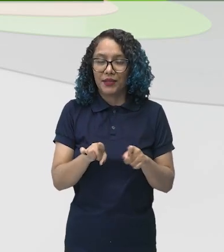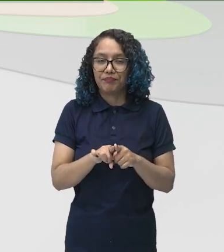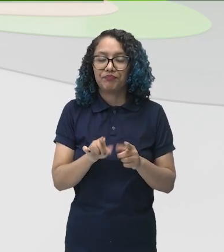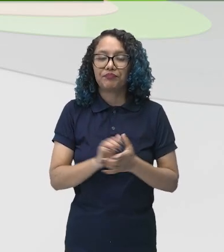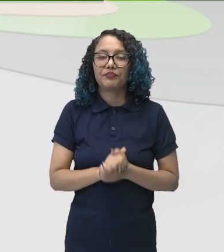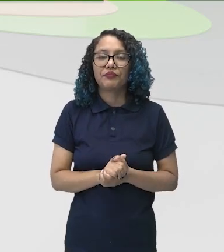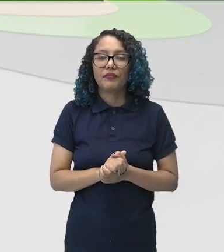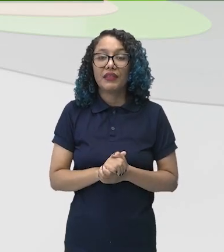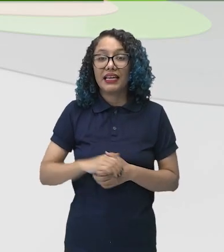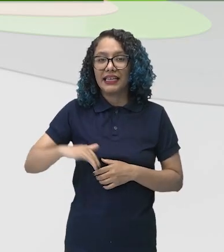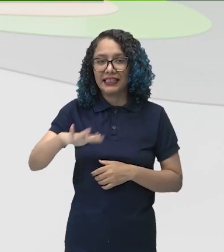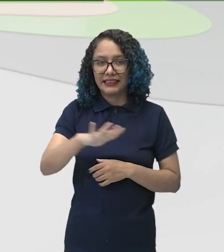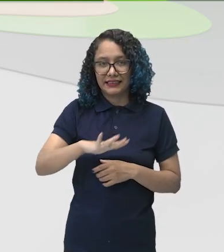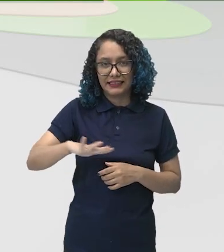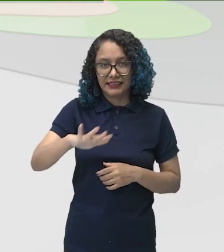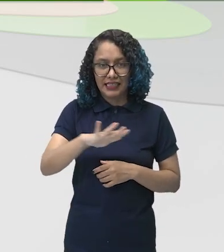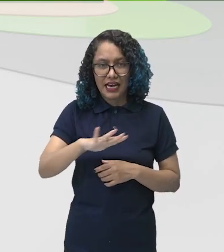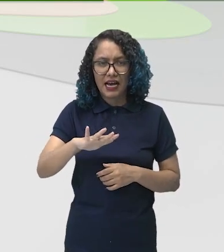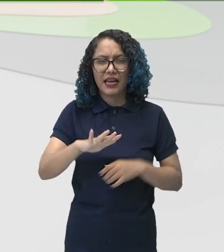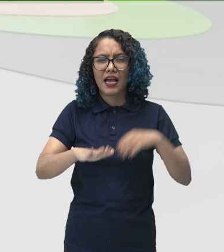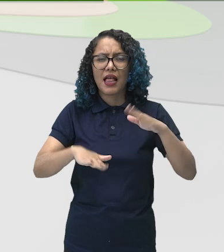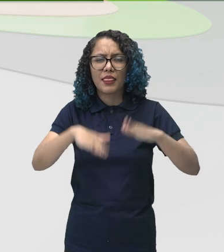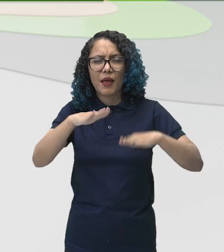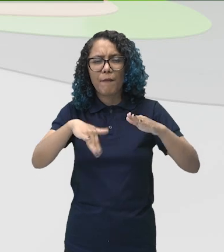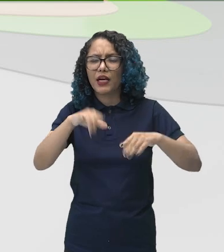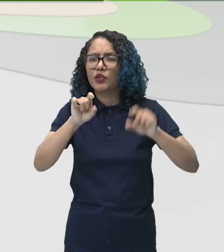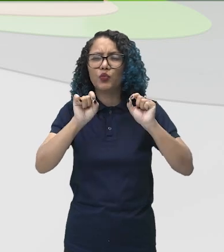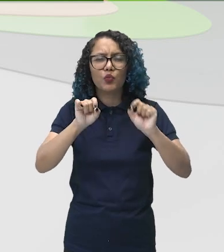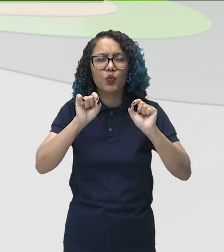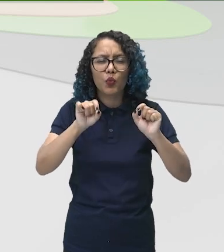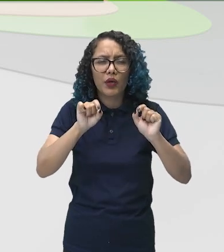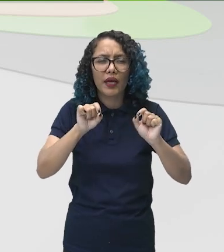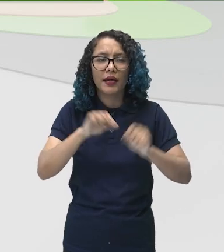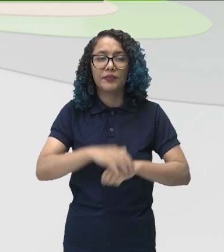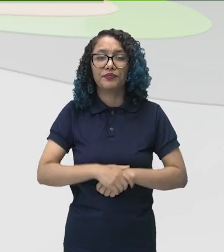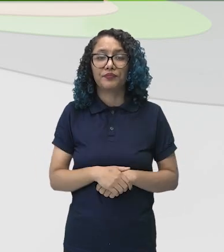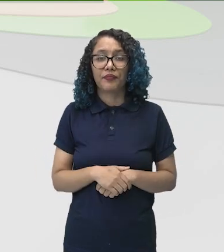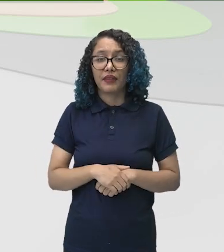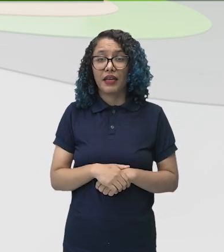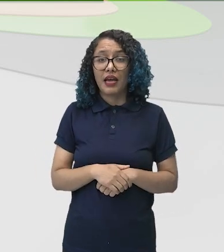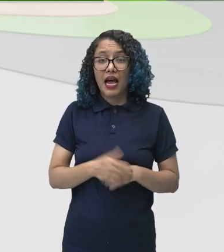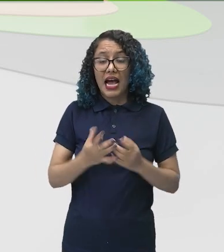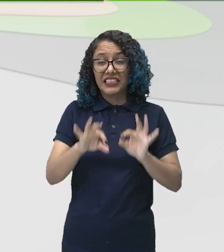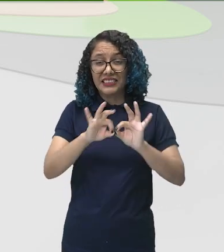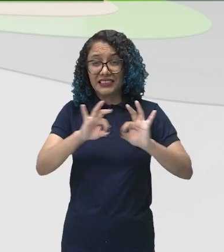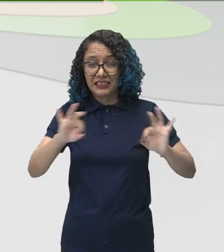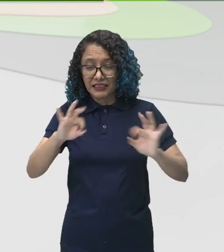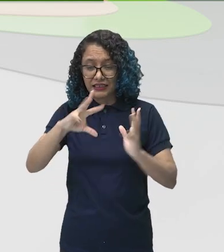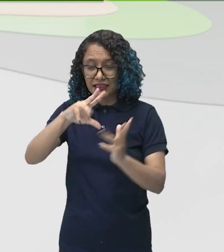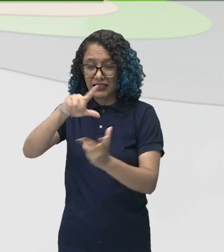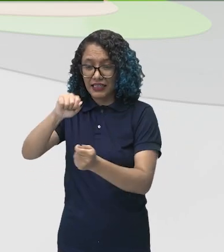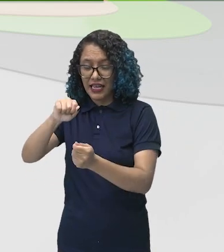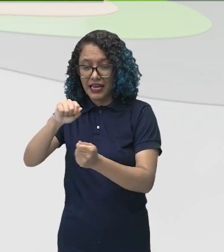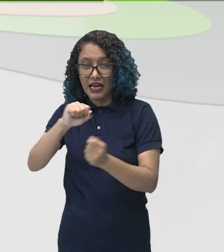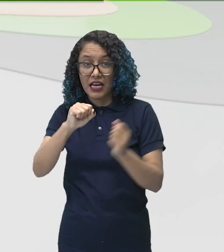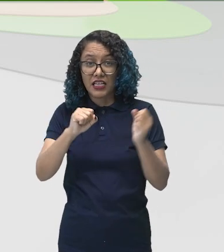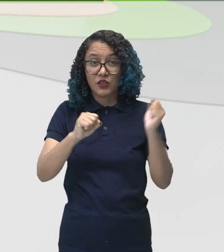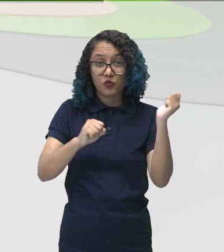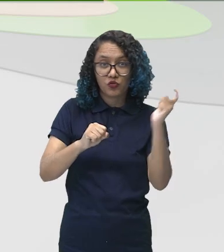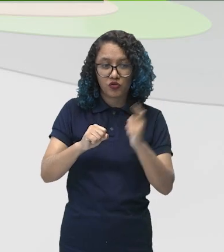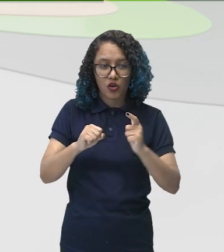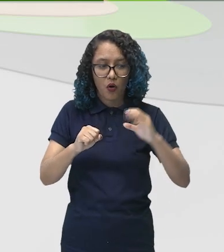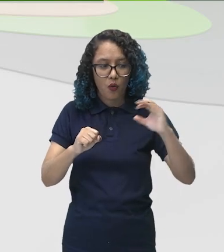ela é determinada pela distância do planeta em relação à sua estrela, no caso, o Sol. Ela